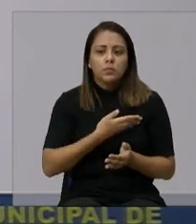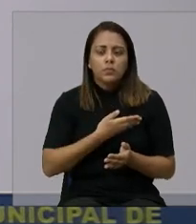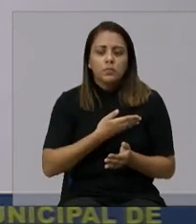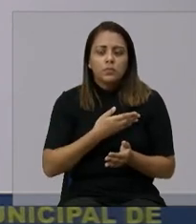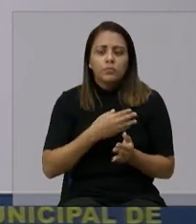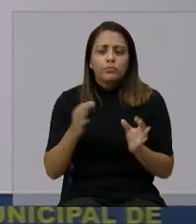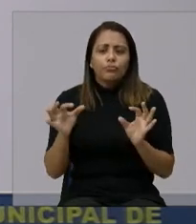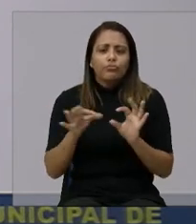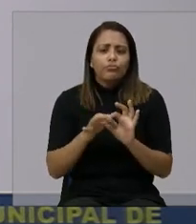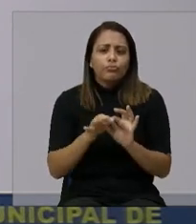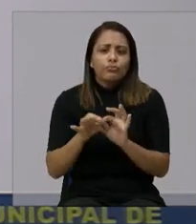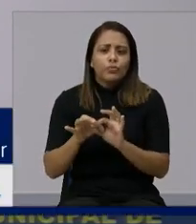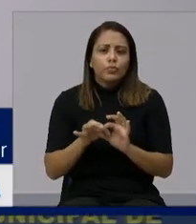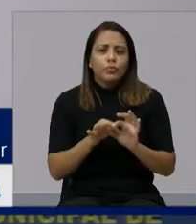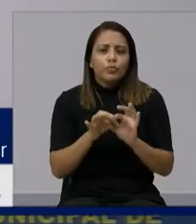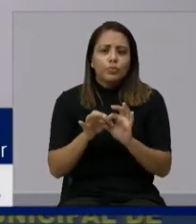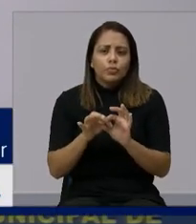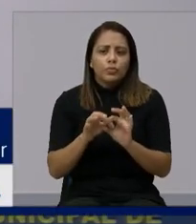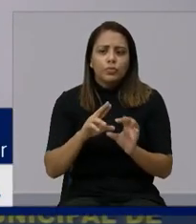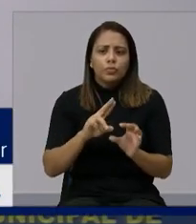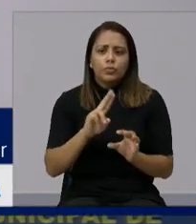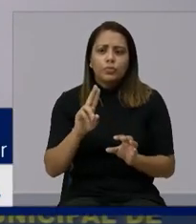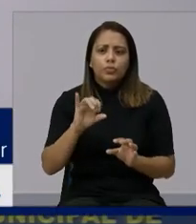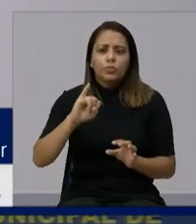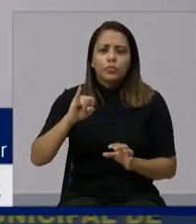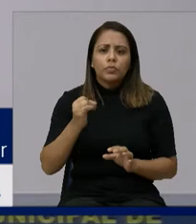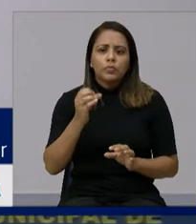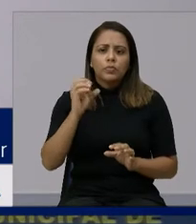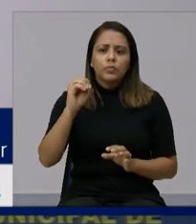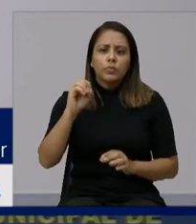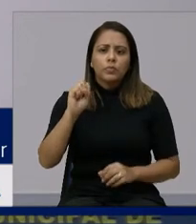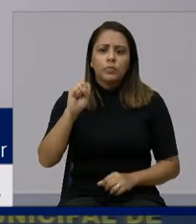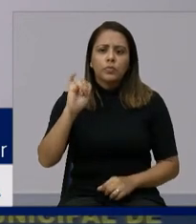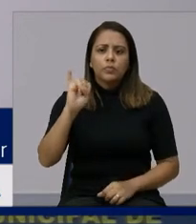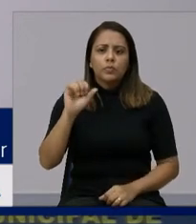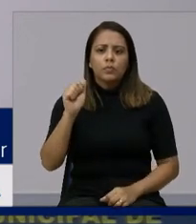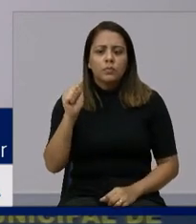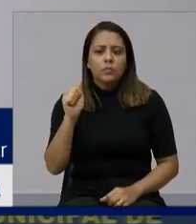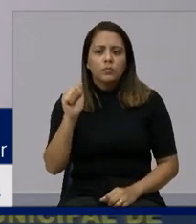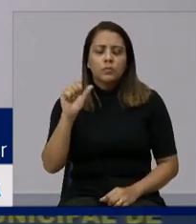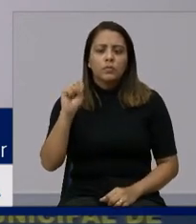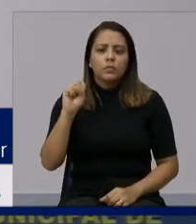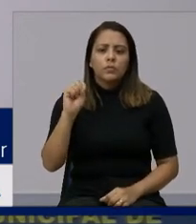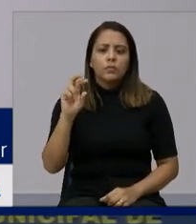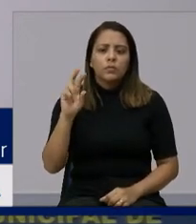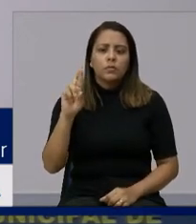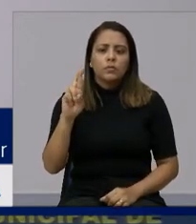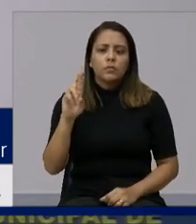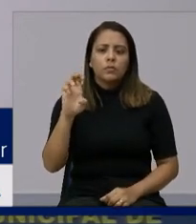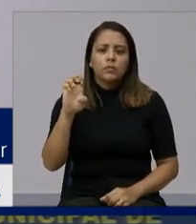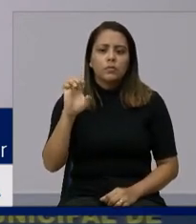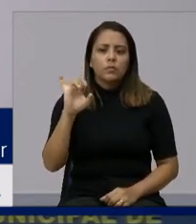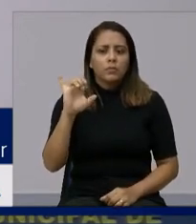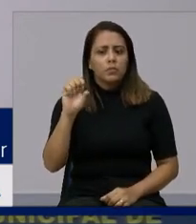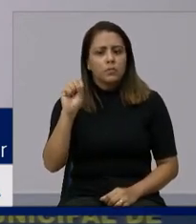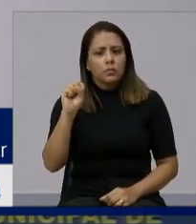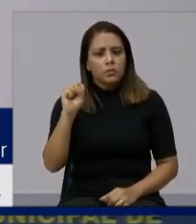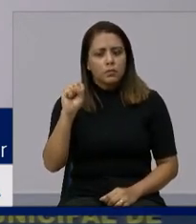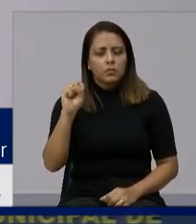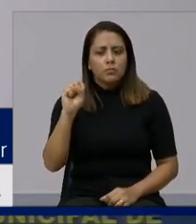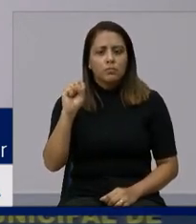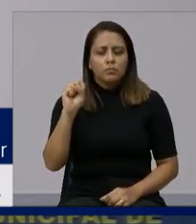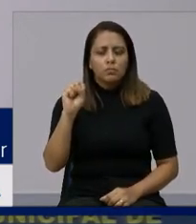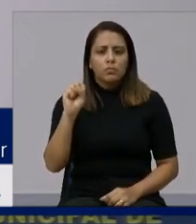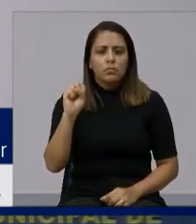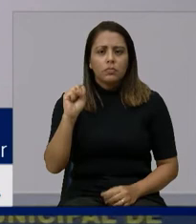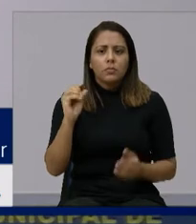parceiro, Josias dos Reis. Gostaria de deixar registrado,